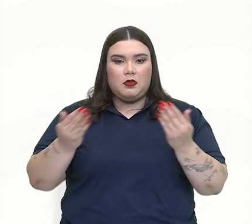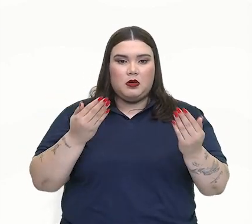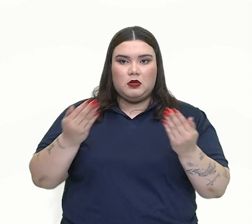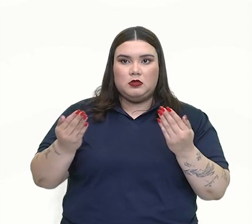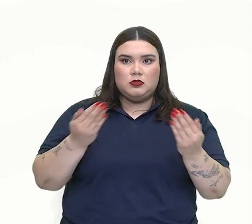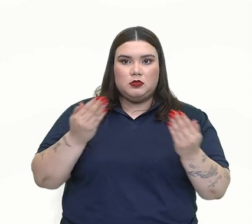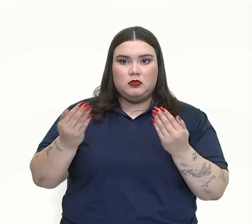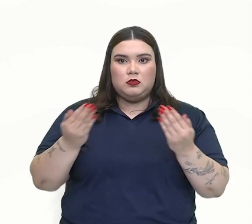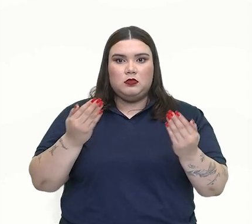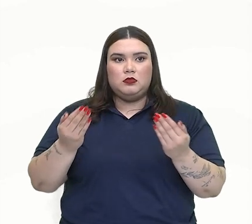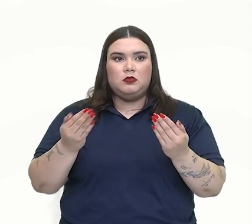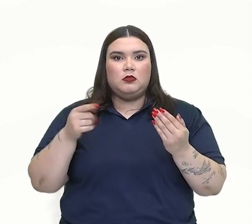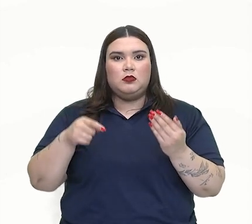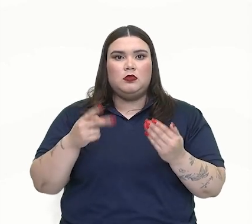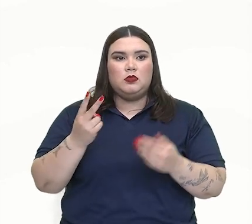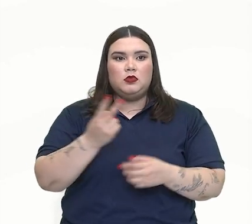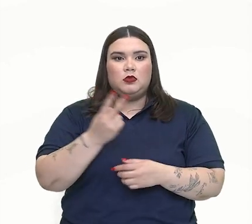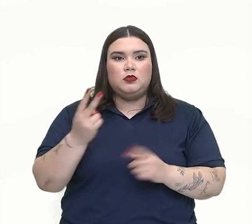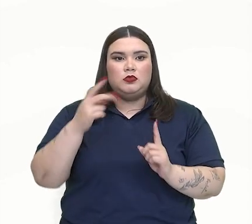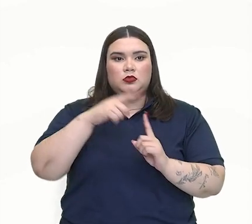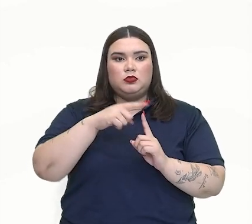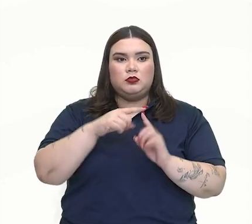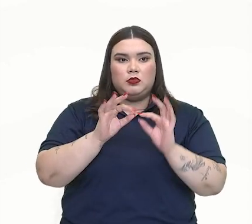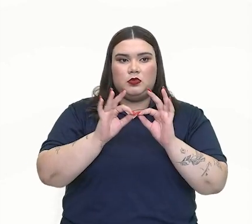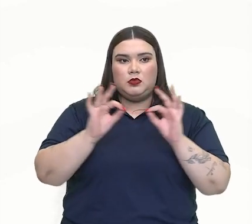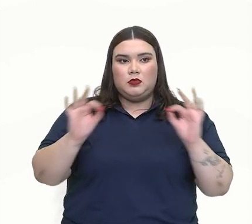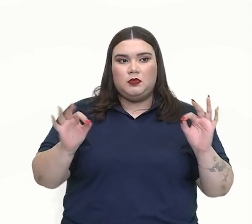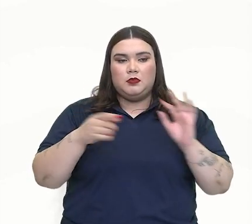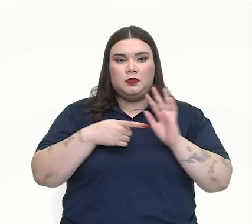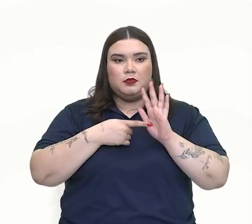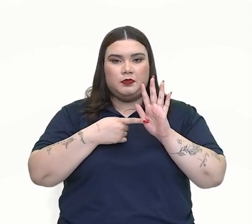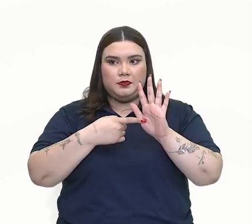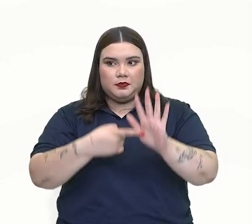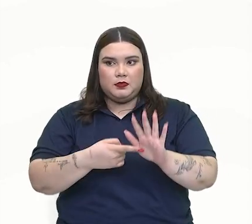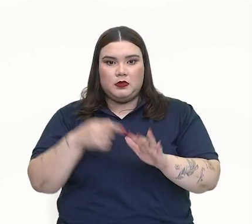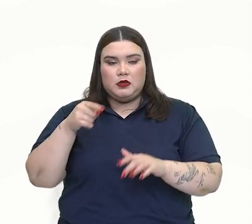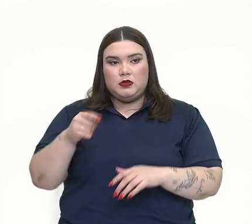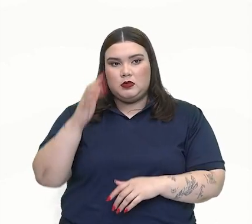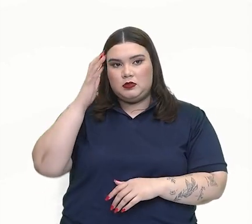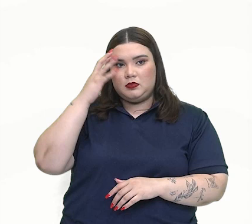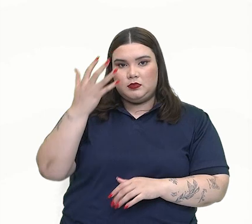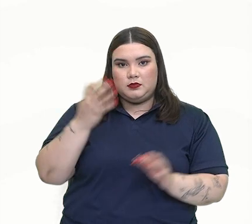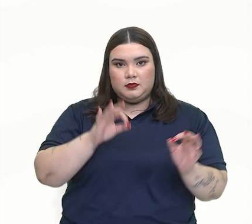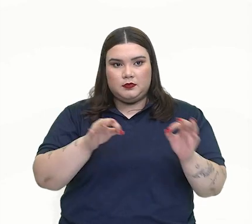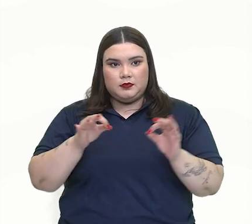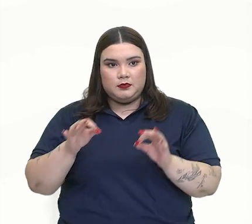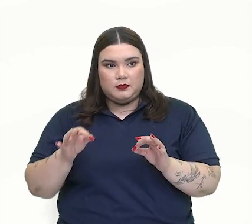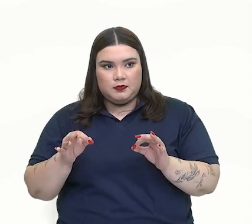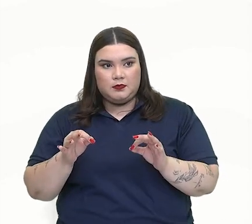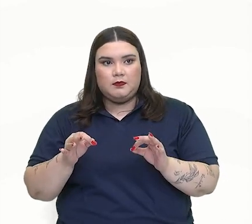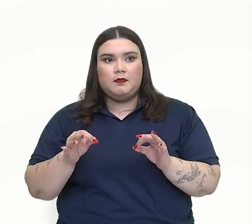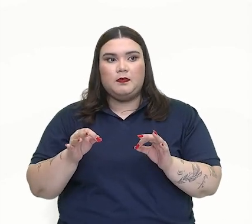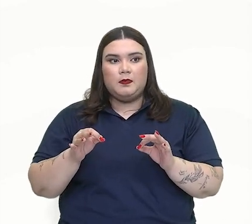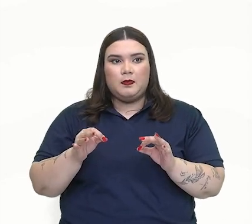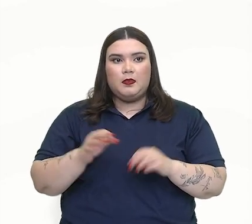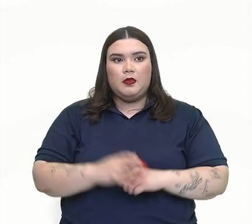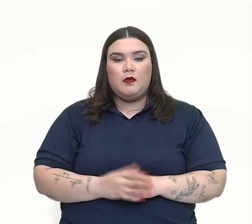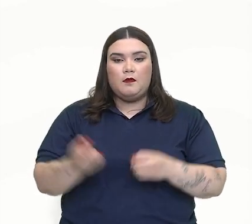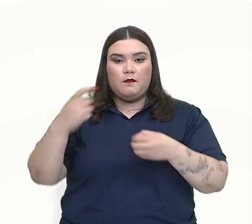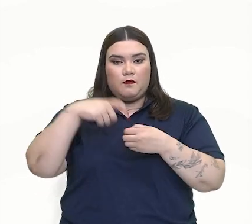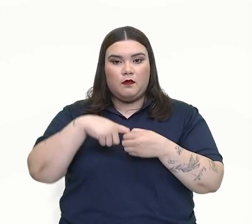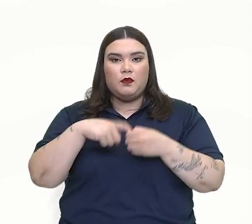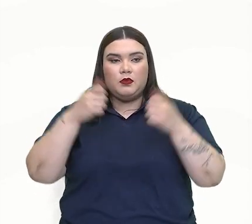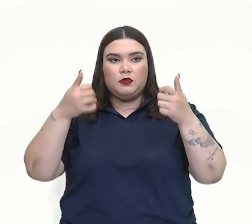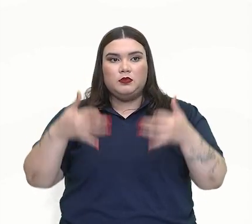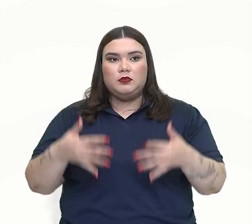para finalizar, né? Essa daqui é a maior distância, 28 km. E aqui